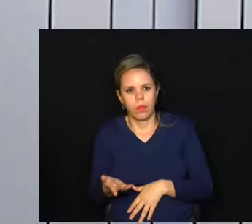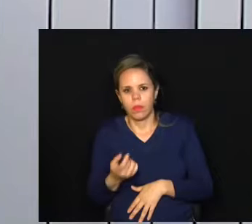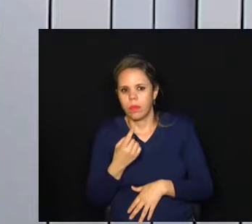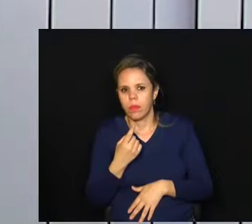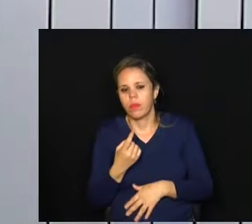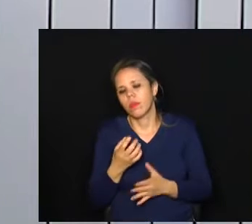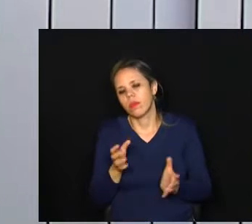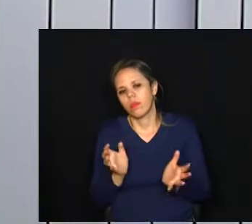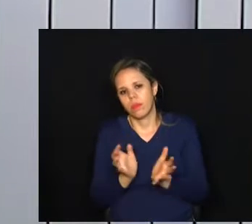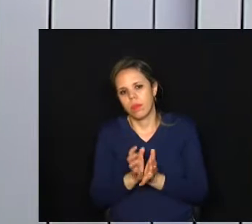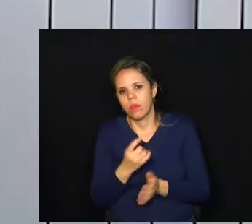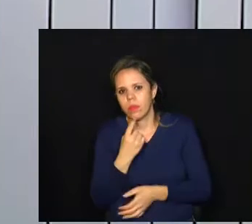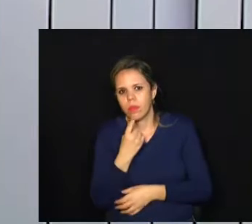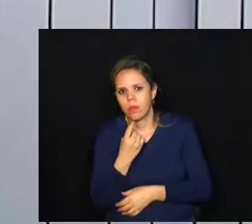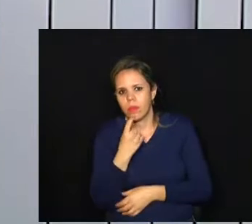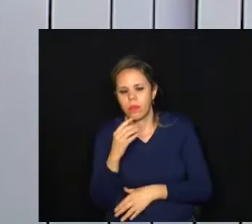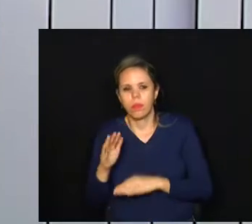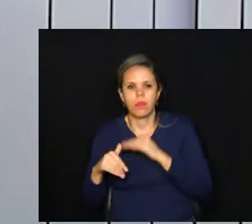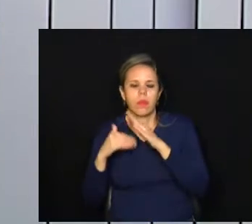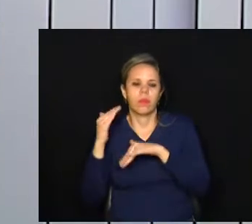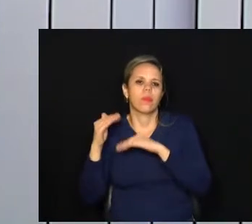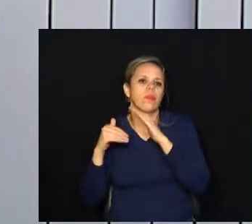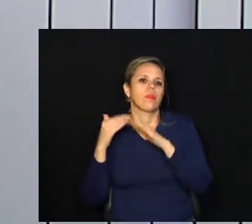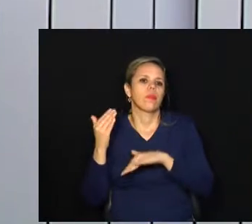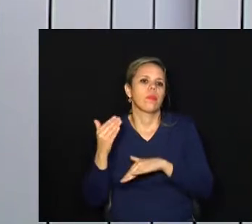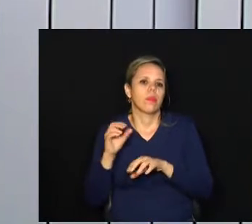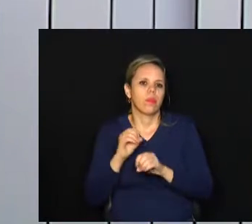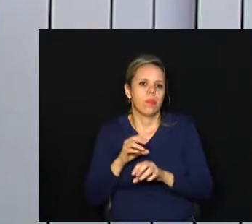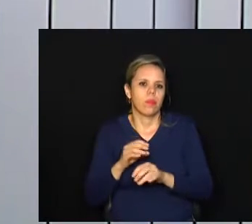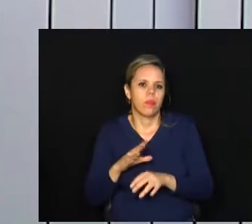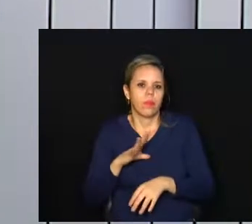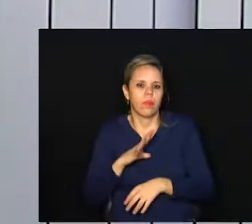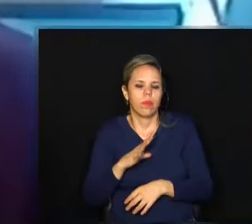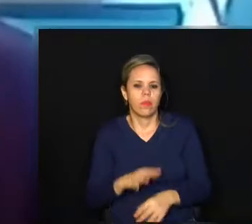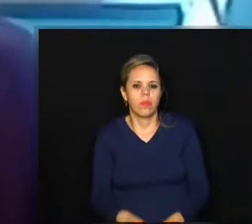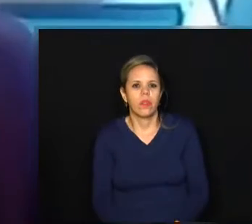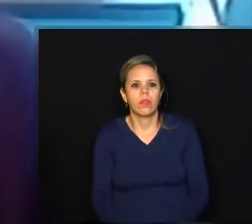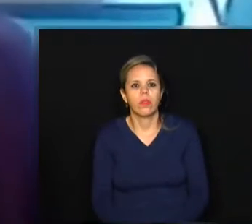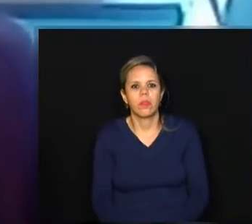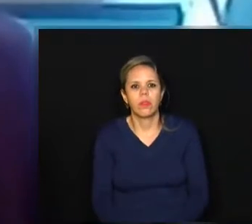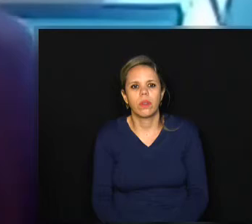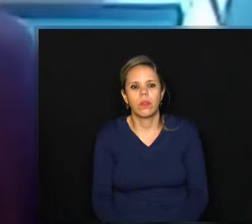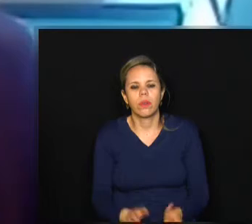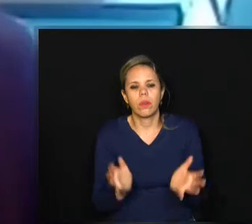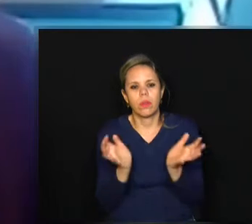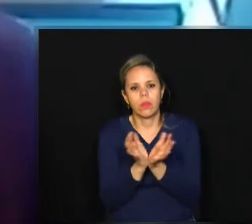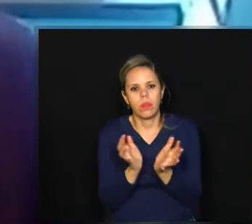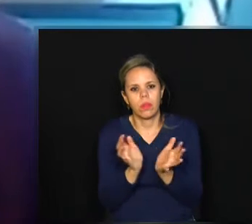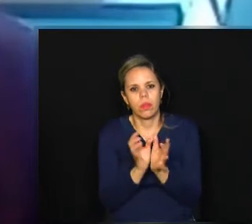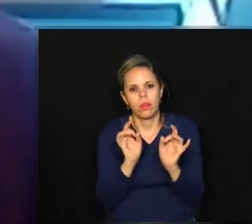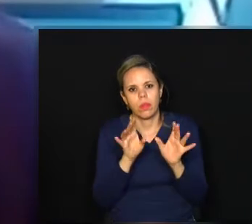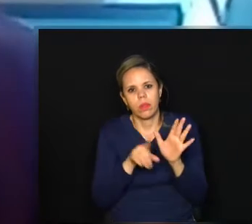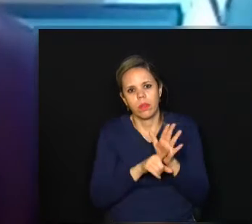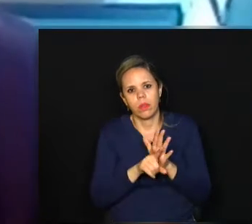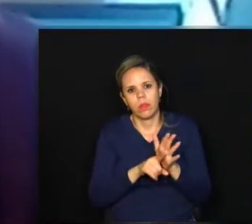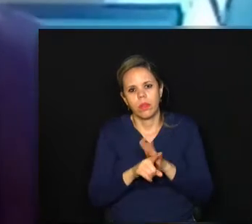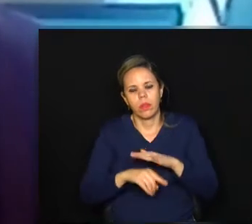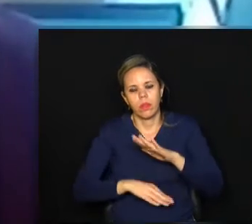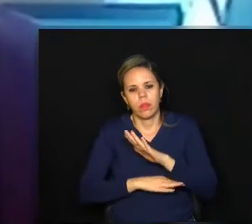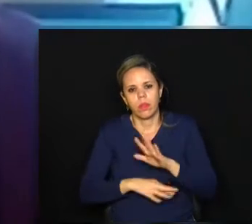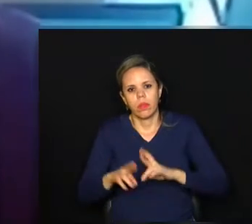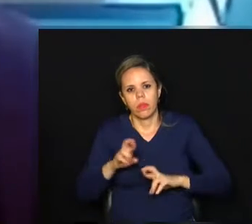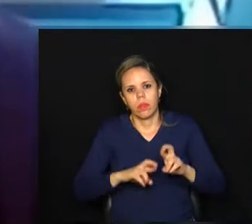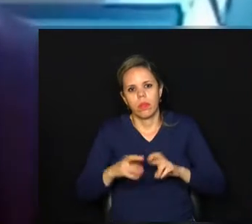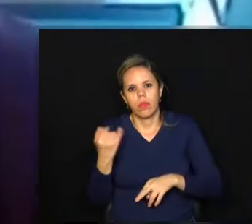Campus Campinas, para o desenvolvimento da educação na cidade. A Comissão Especial de Estudos da Câmara, que